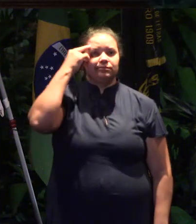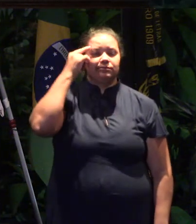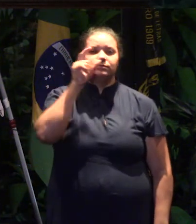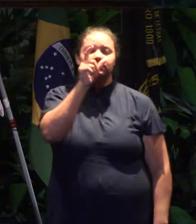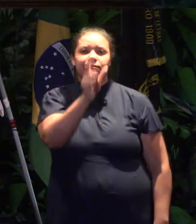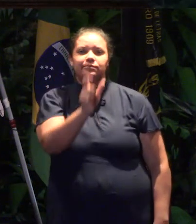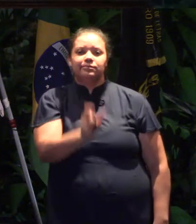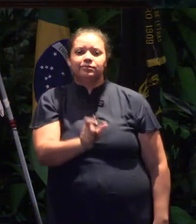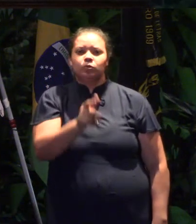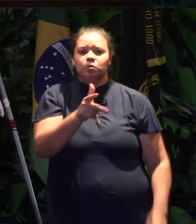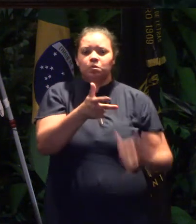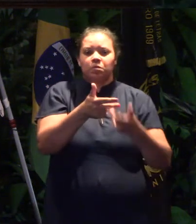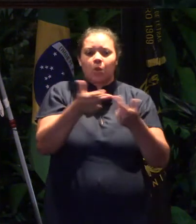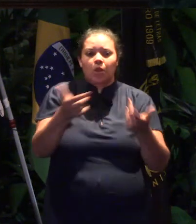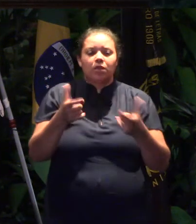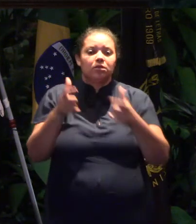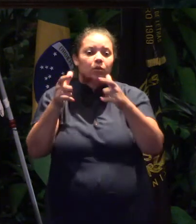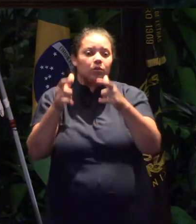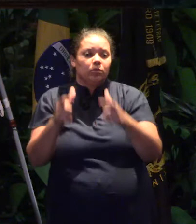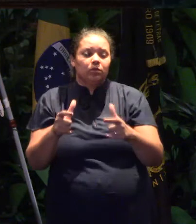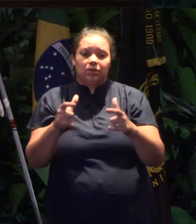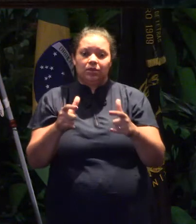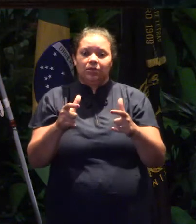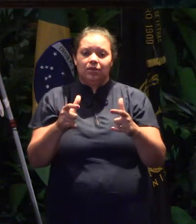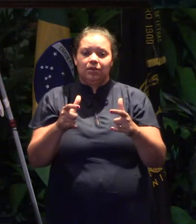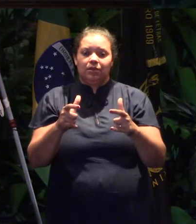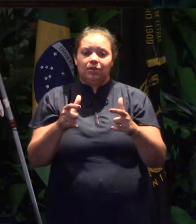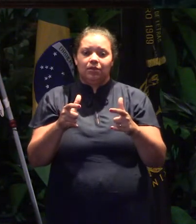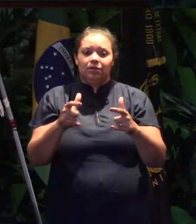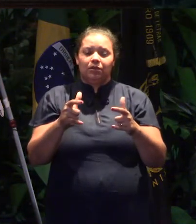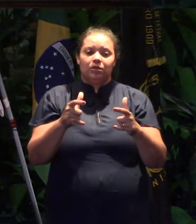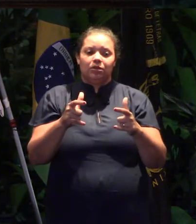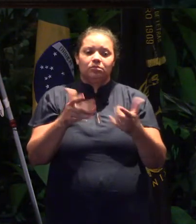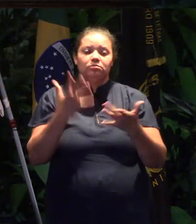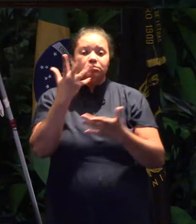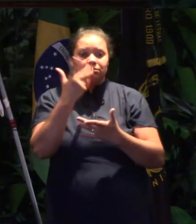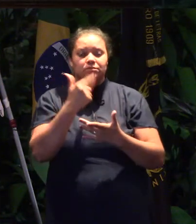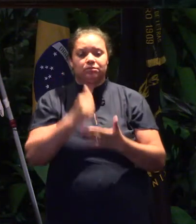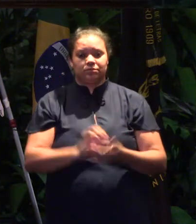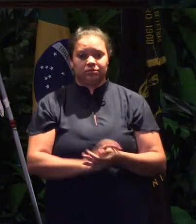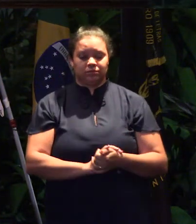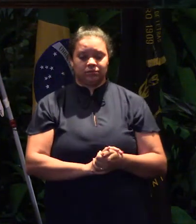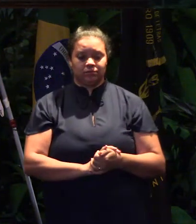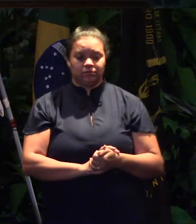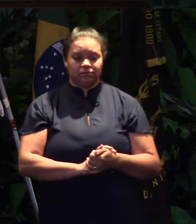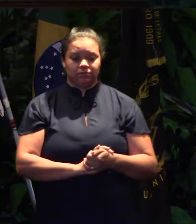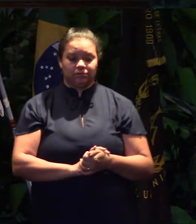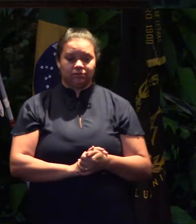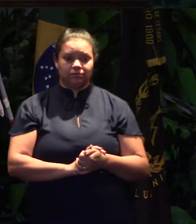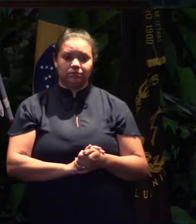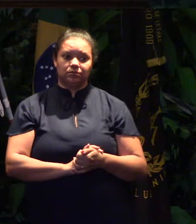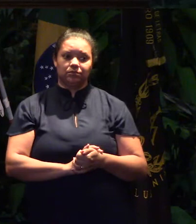alguém ou alguma coisa ou algum lugar como sendo alguém, alguma coisa ou algum lugar belos, né? Então, a